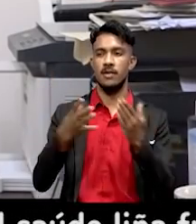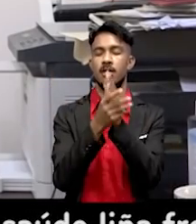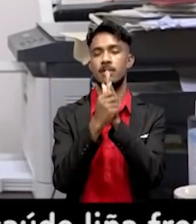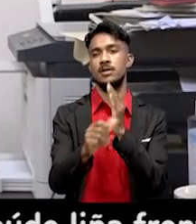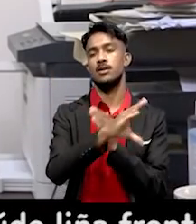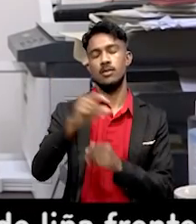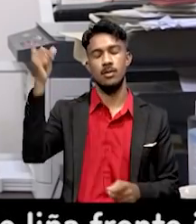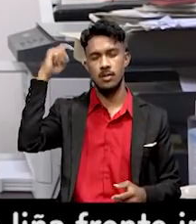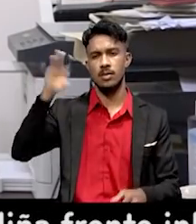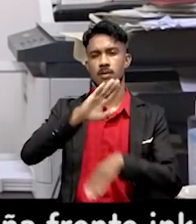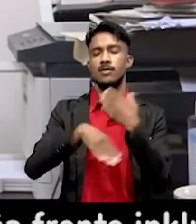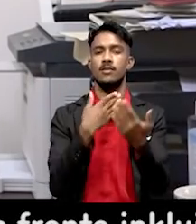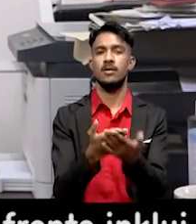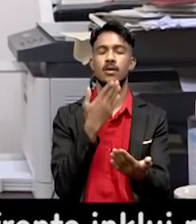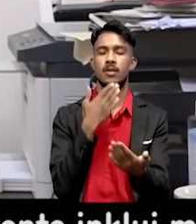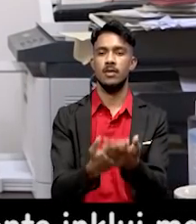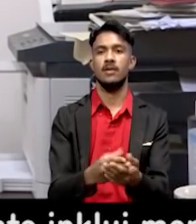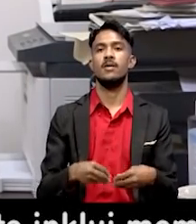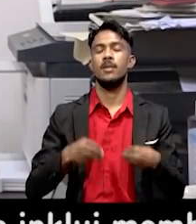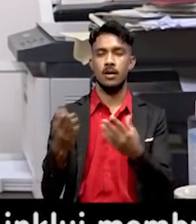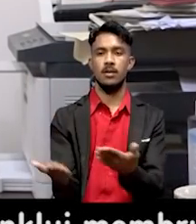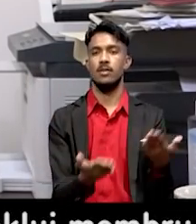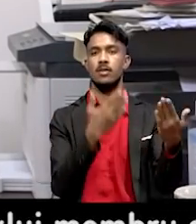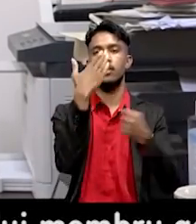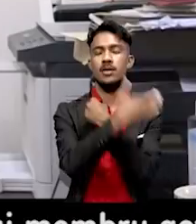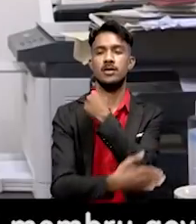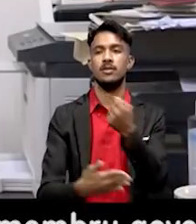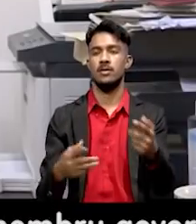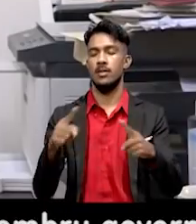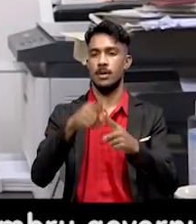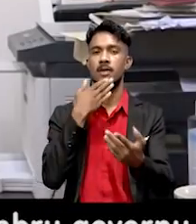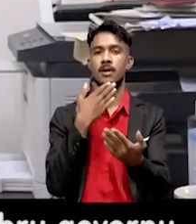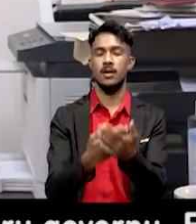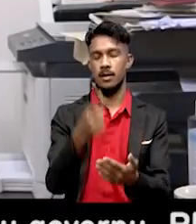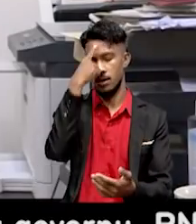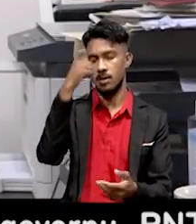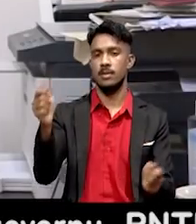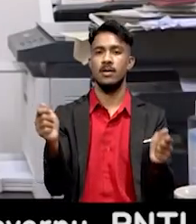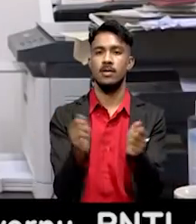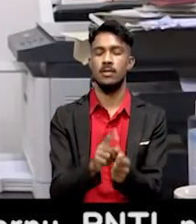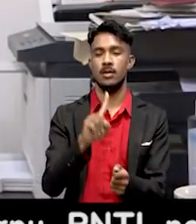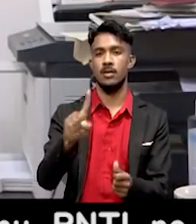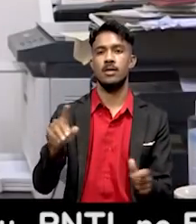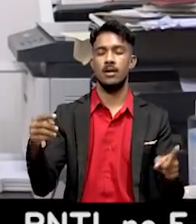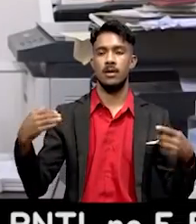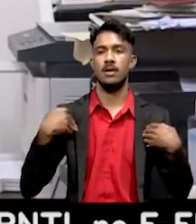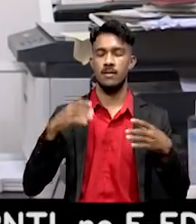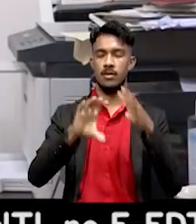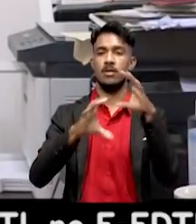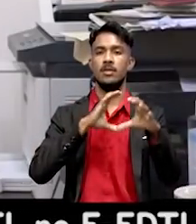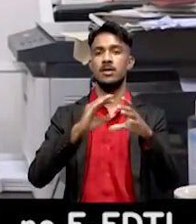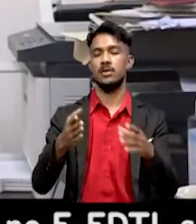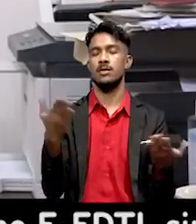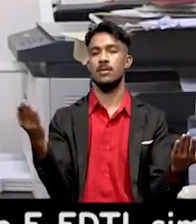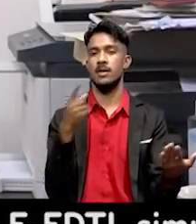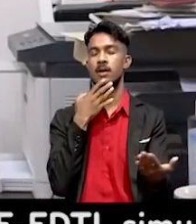qualidade tomak, atau vele lori nasau ne baria tamba ni a partida ni hen komunikasau ne dia hon